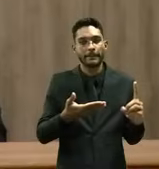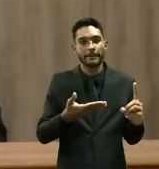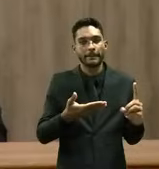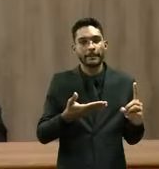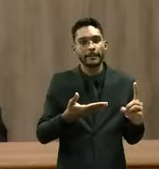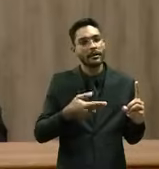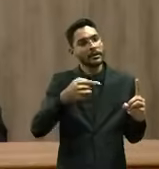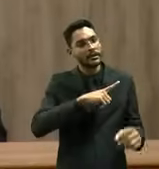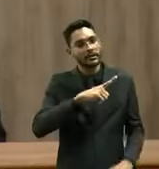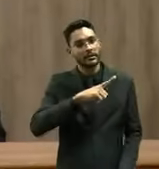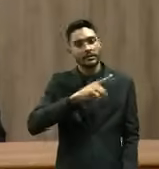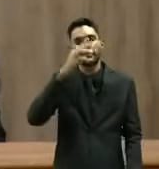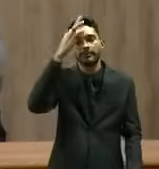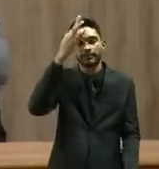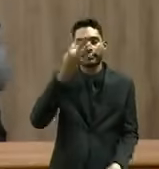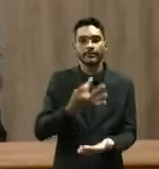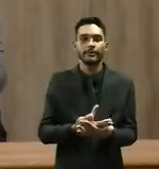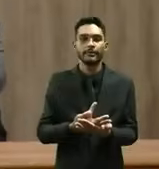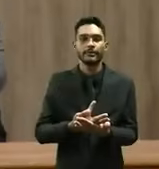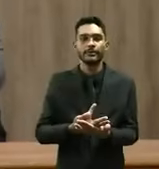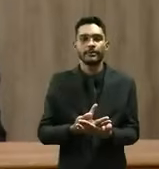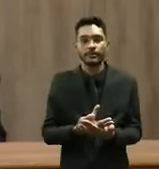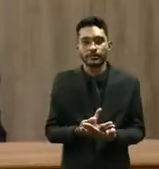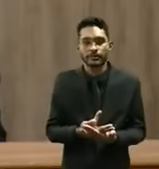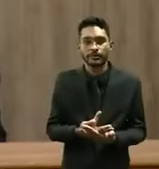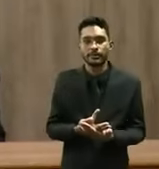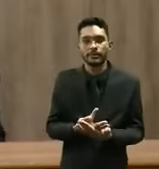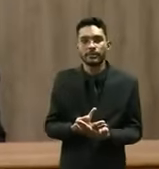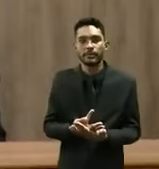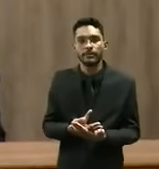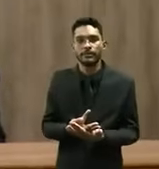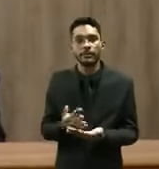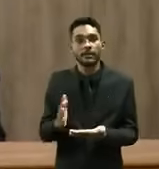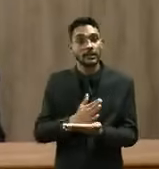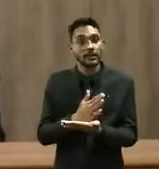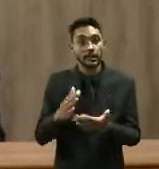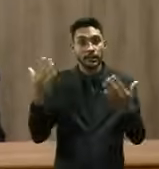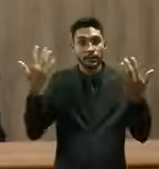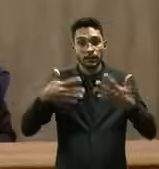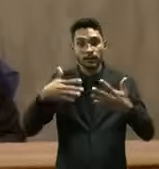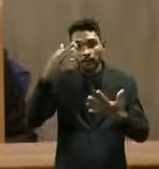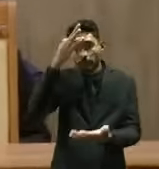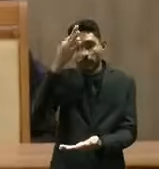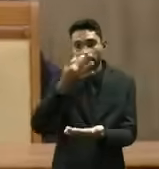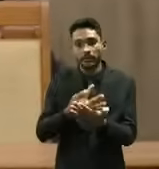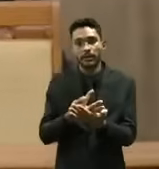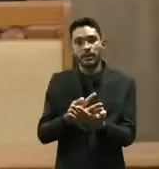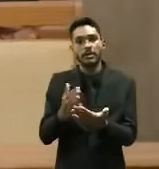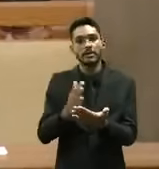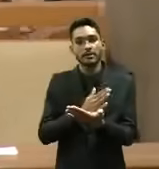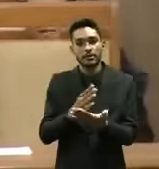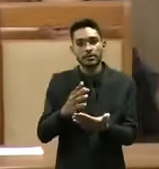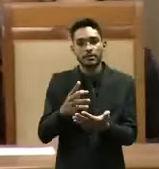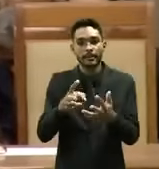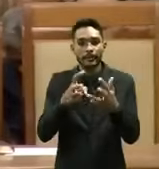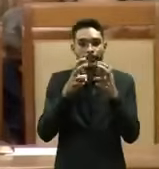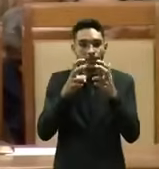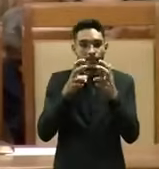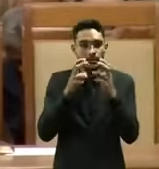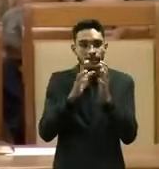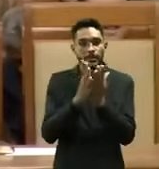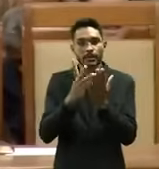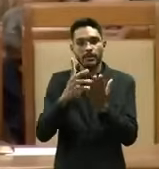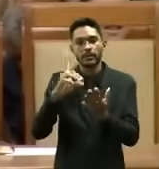ser às vezes não é nem tanto a minha fé é que você está ouvindo a palavra e tu tem fé é assim ou não é